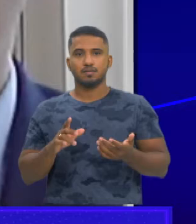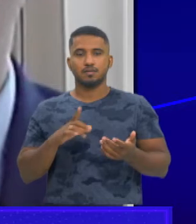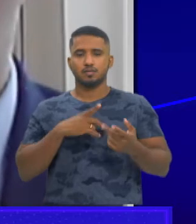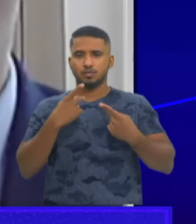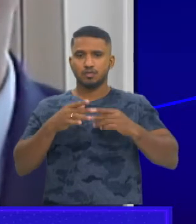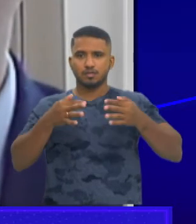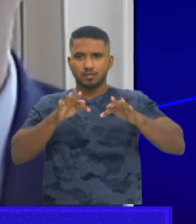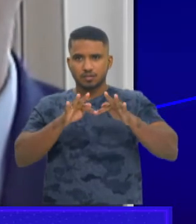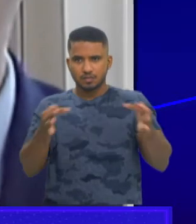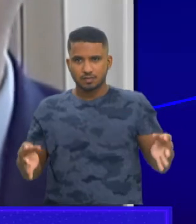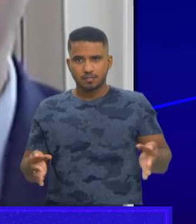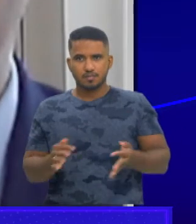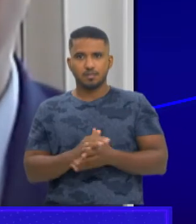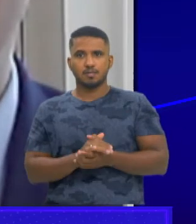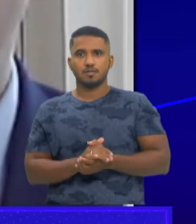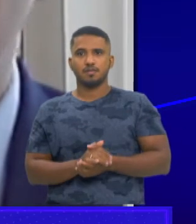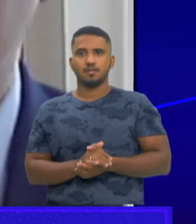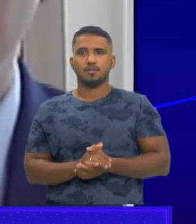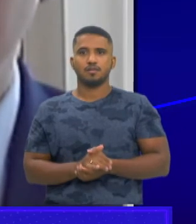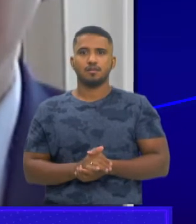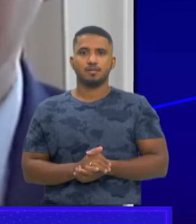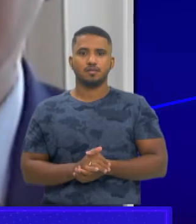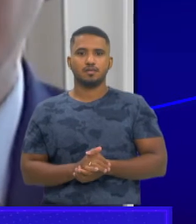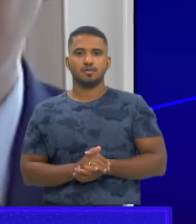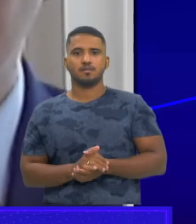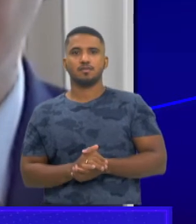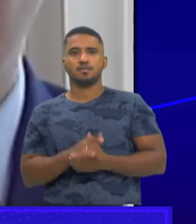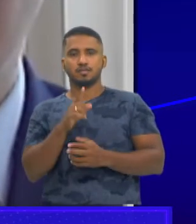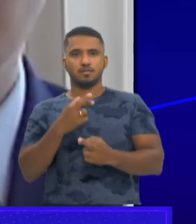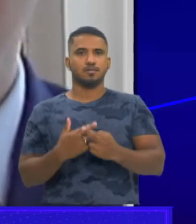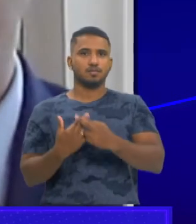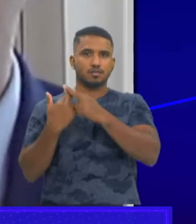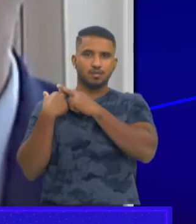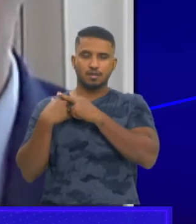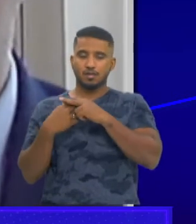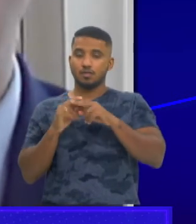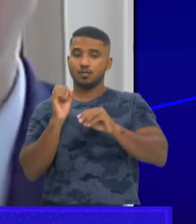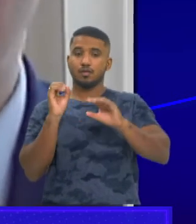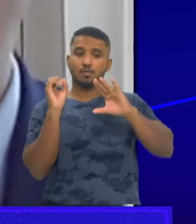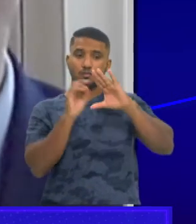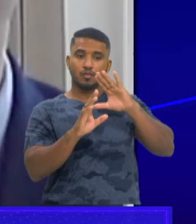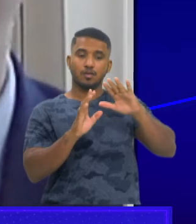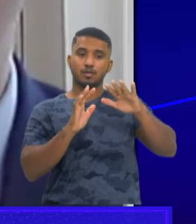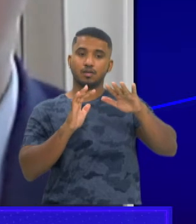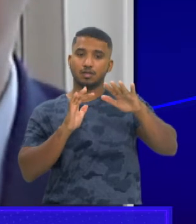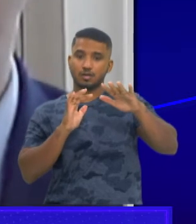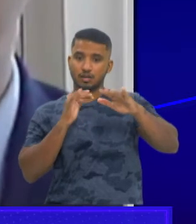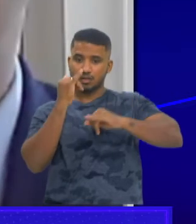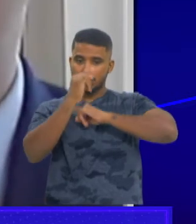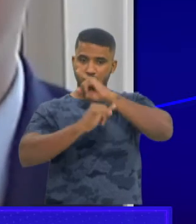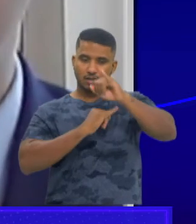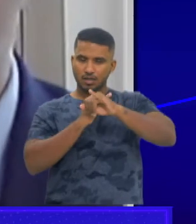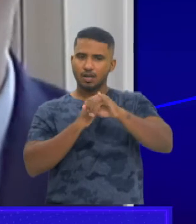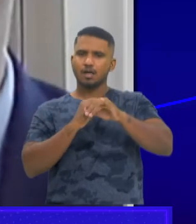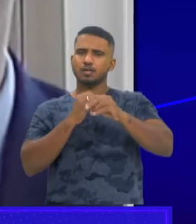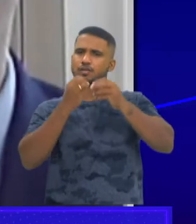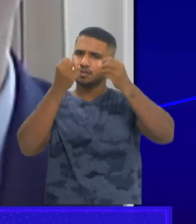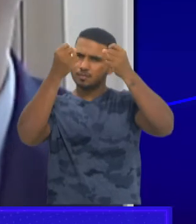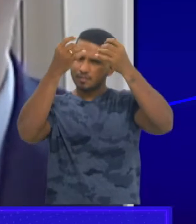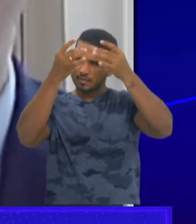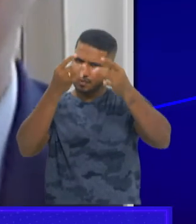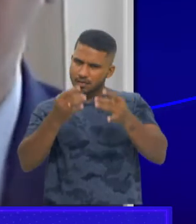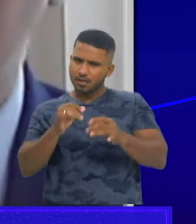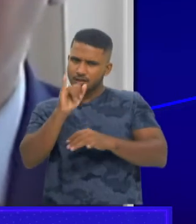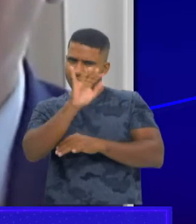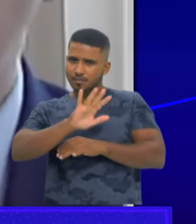muitas vezes, ocorre até de maneira simples. Você ser responsável por uma postagem na internet e fazer uma descrição